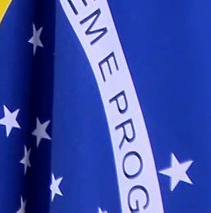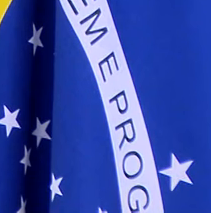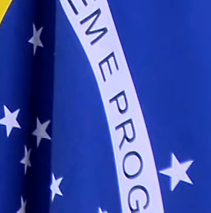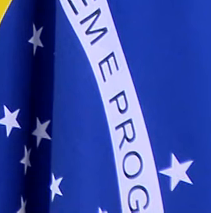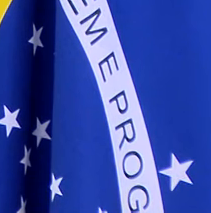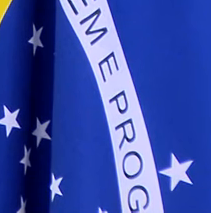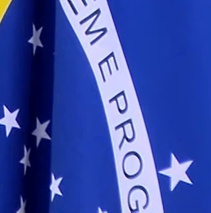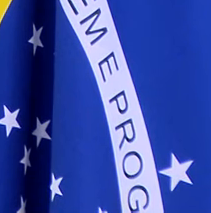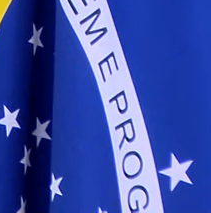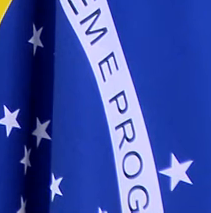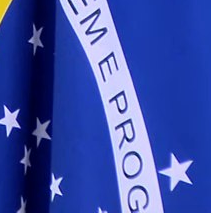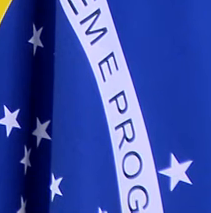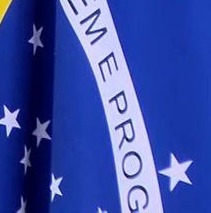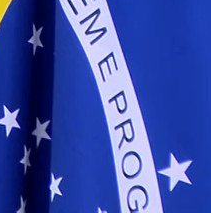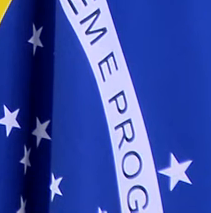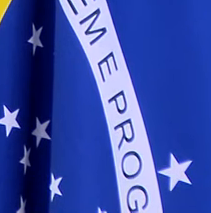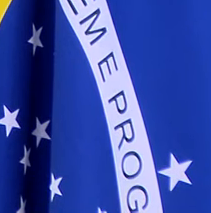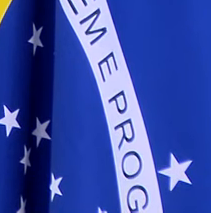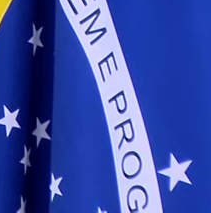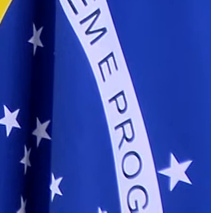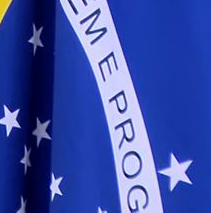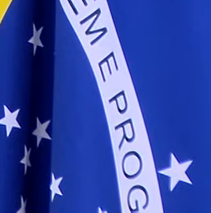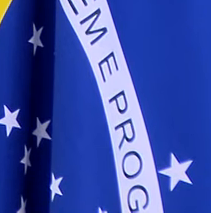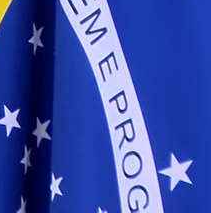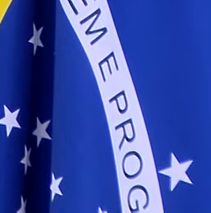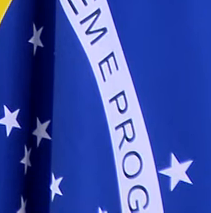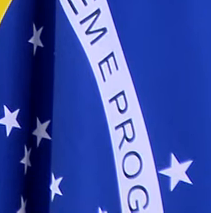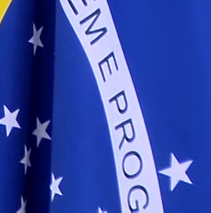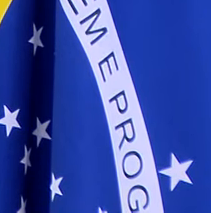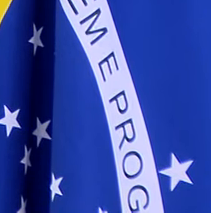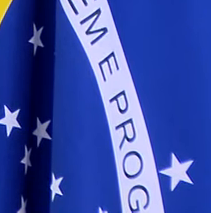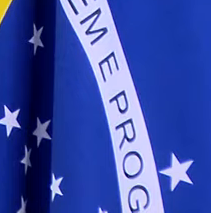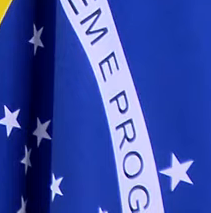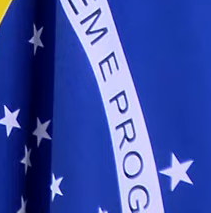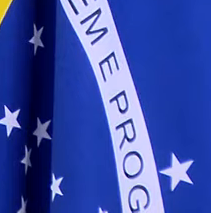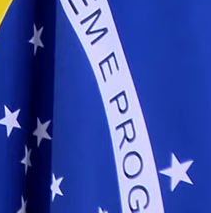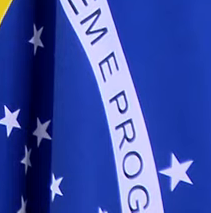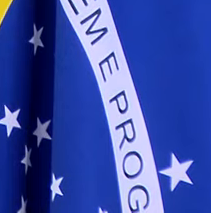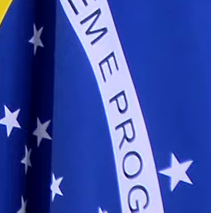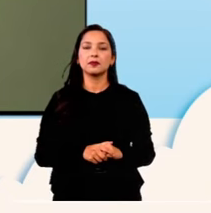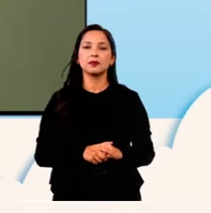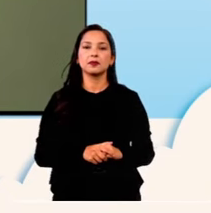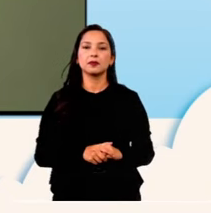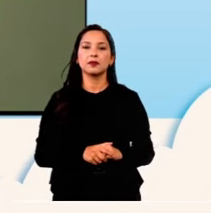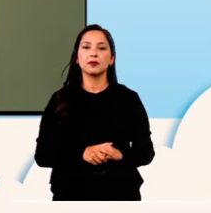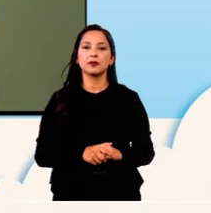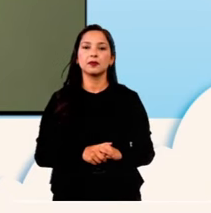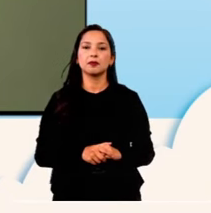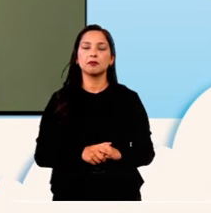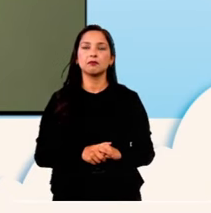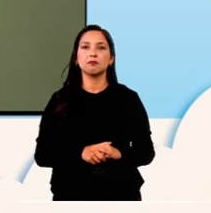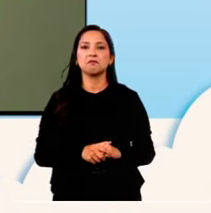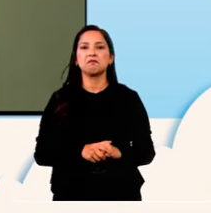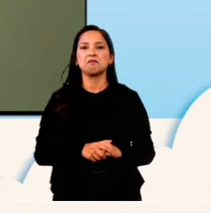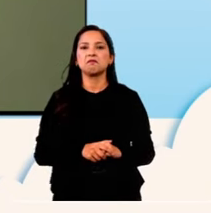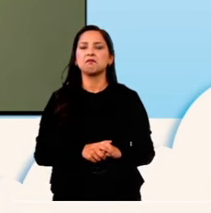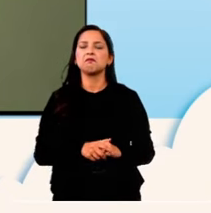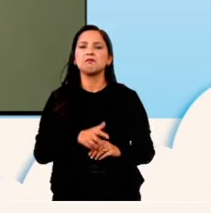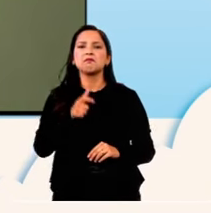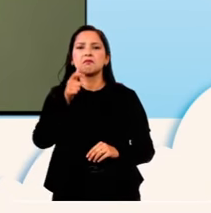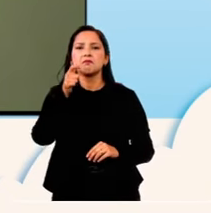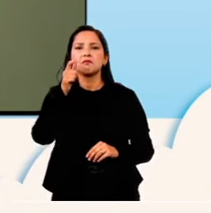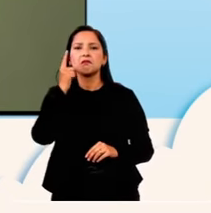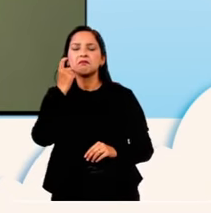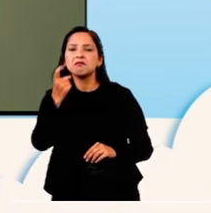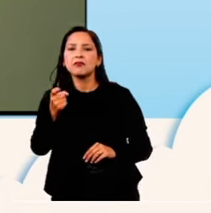e pontuou como os problemas envolvendo águas têm sido crescentes e pouco discutidos A água, para nós no Brasil,